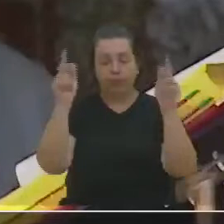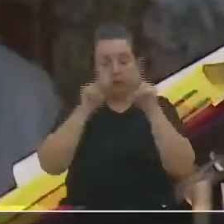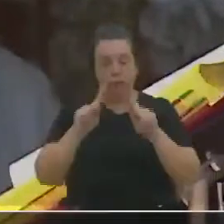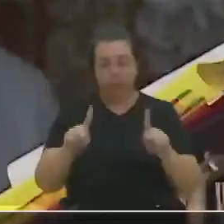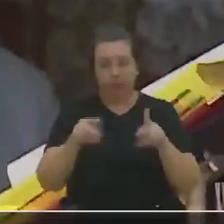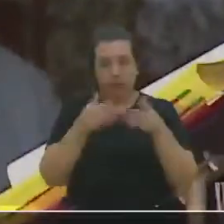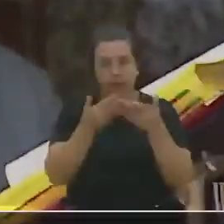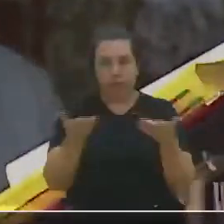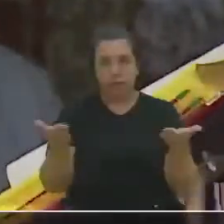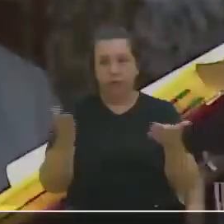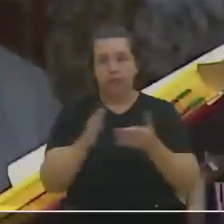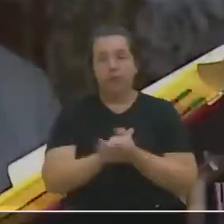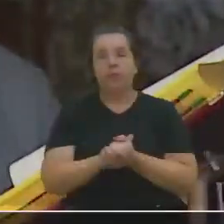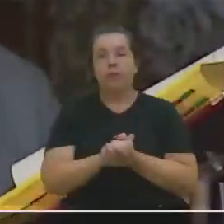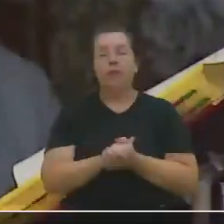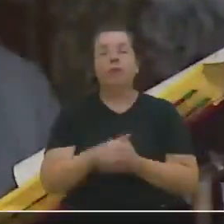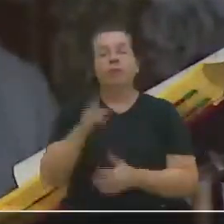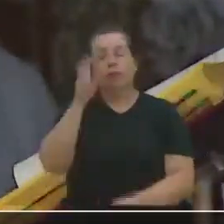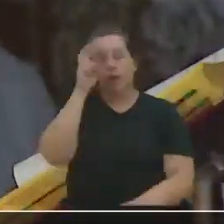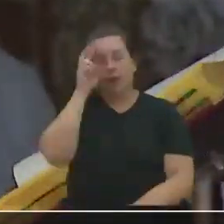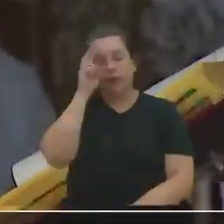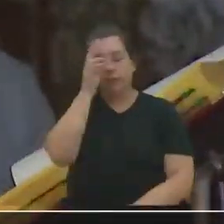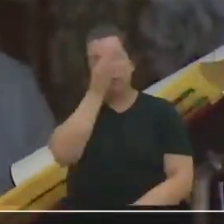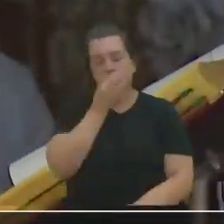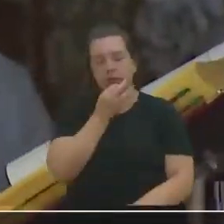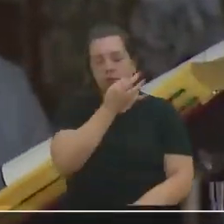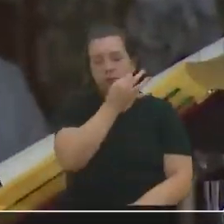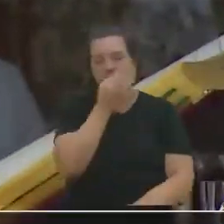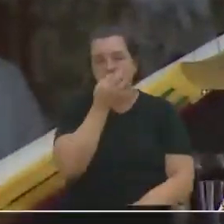paz nesta quinta eucarística.